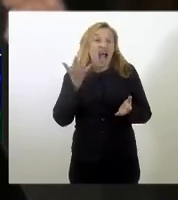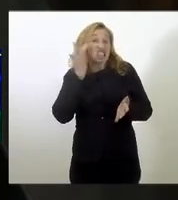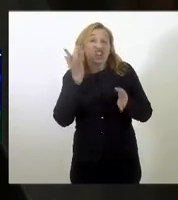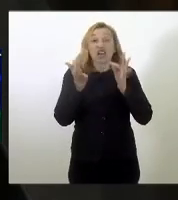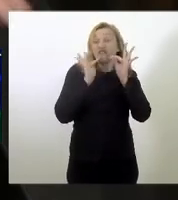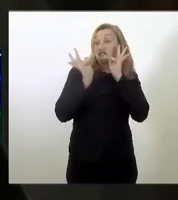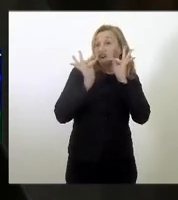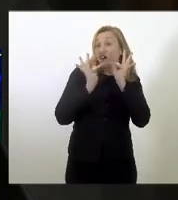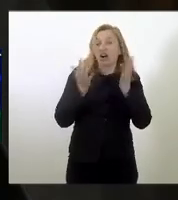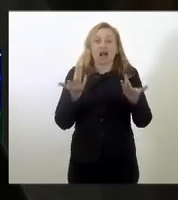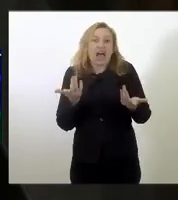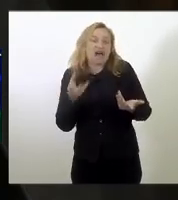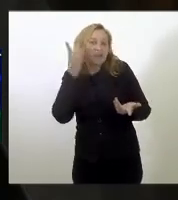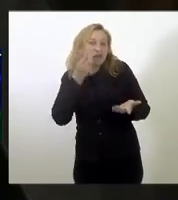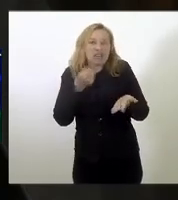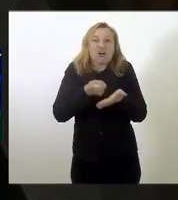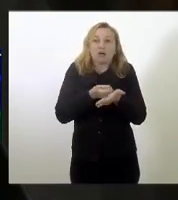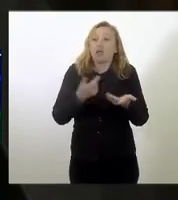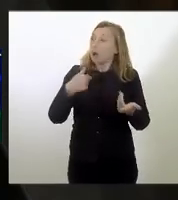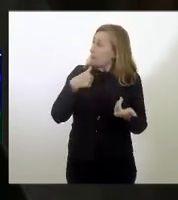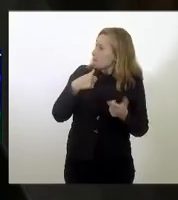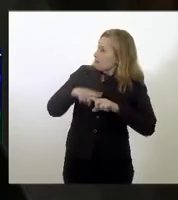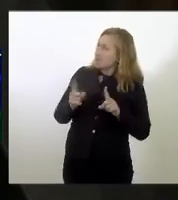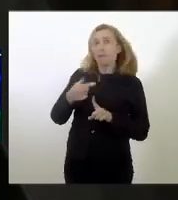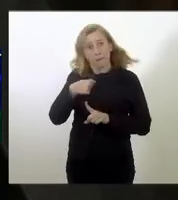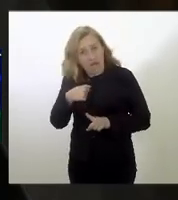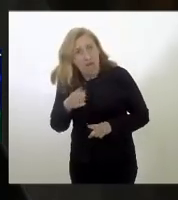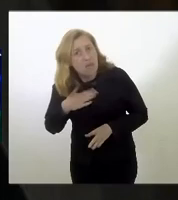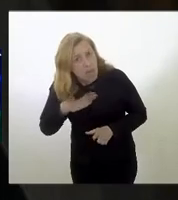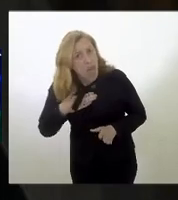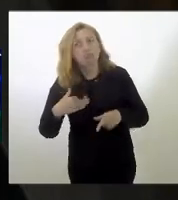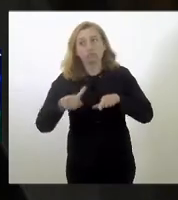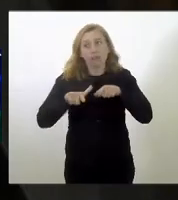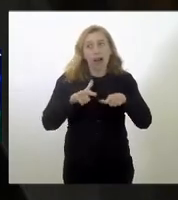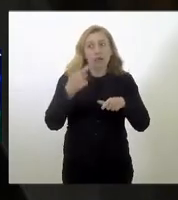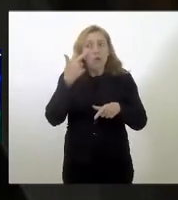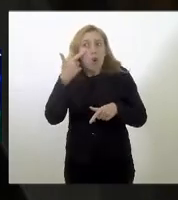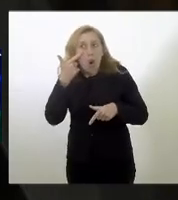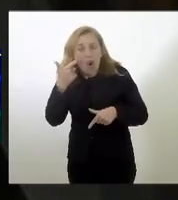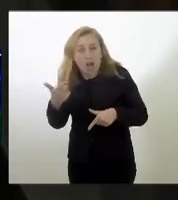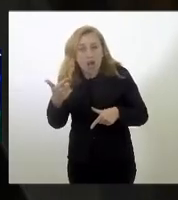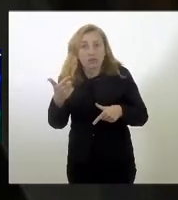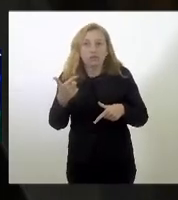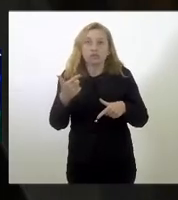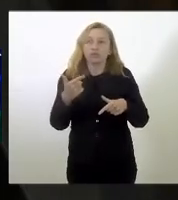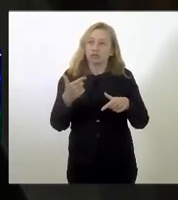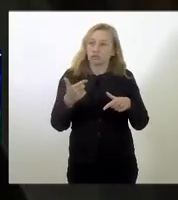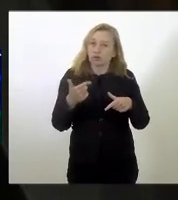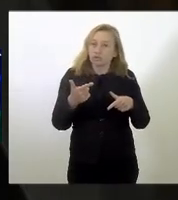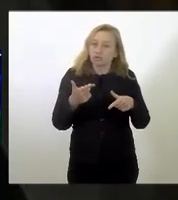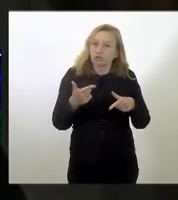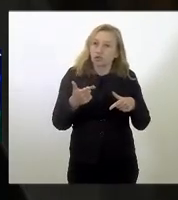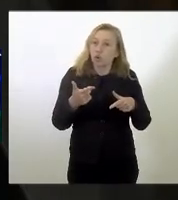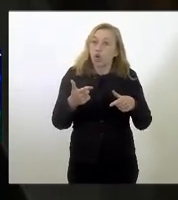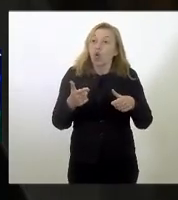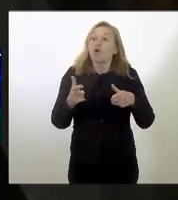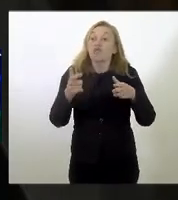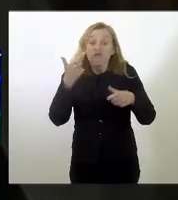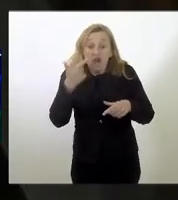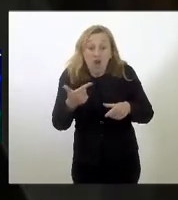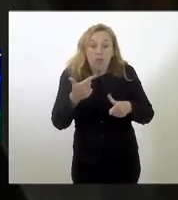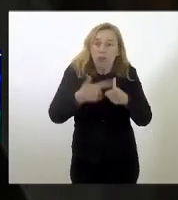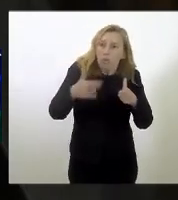vendo? O deputado Pobel está lá cobrando, mas eu estou exercendo a função, eu estou sendo os olhos do governador nessas unidades. Não vou passar a mão na